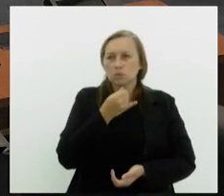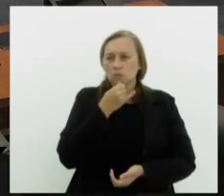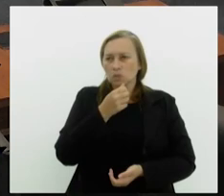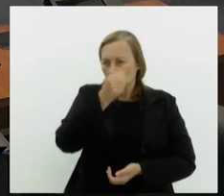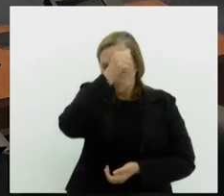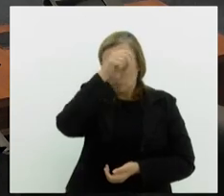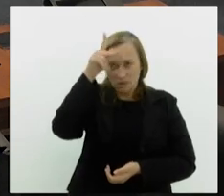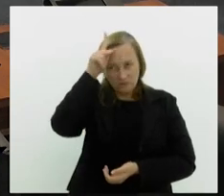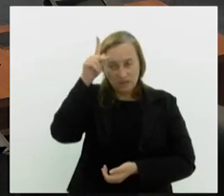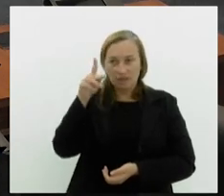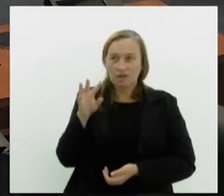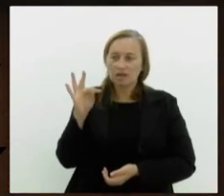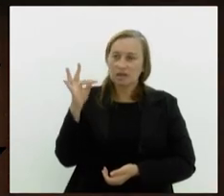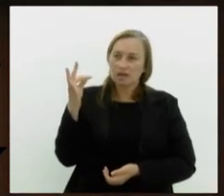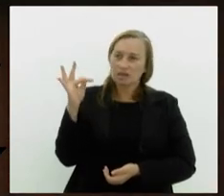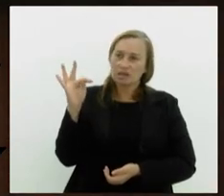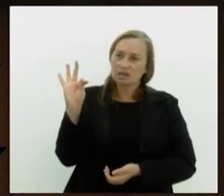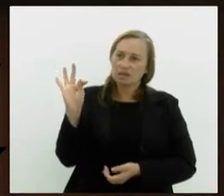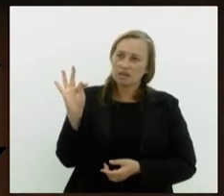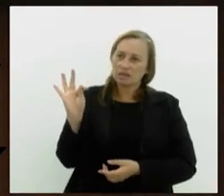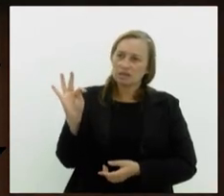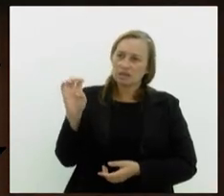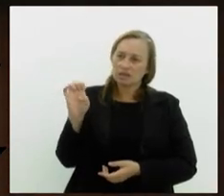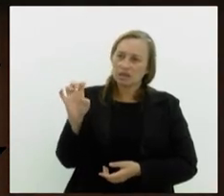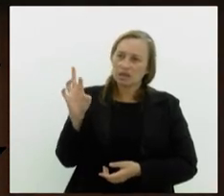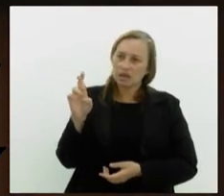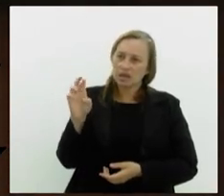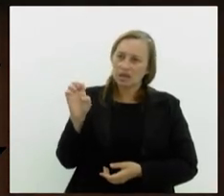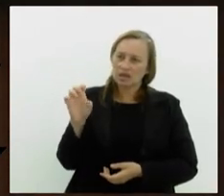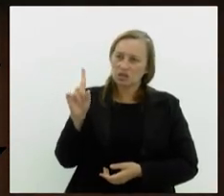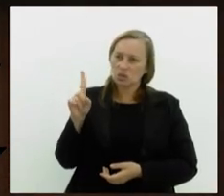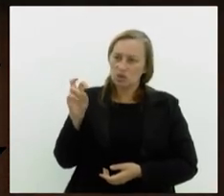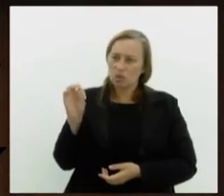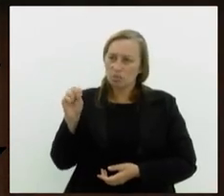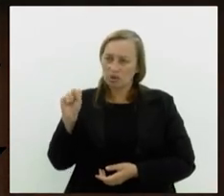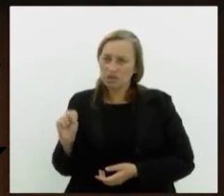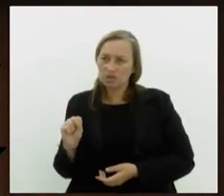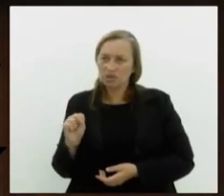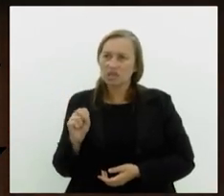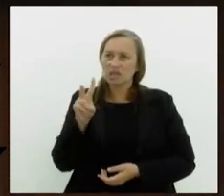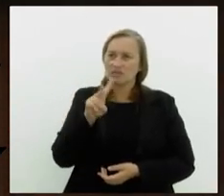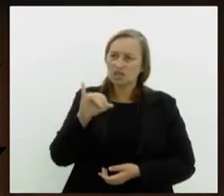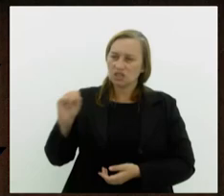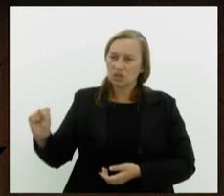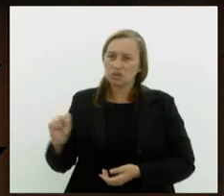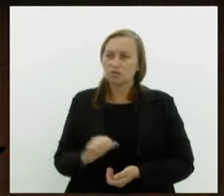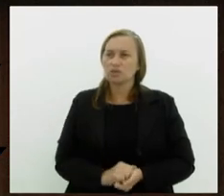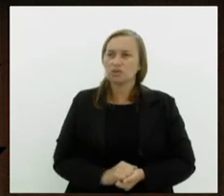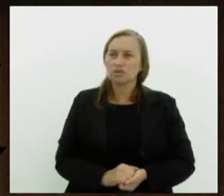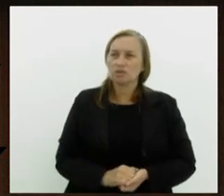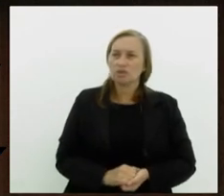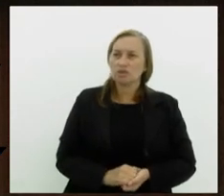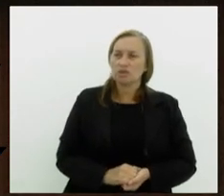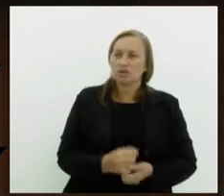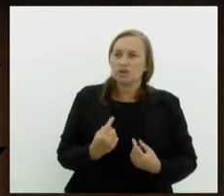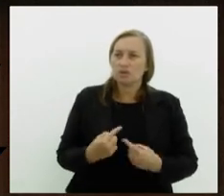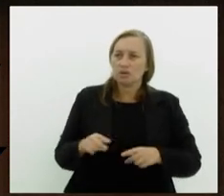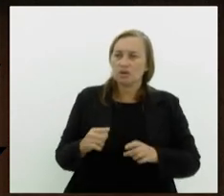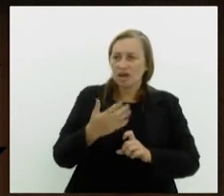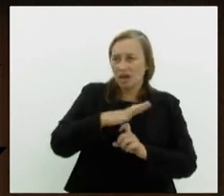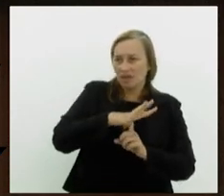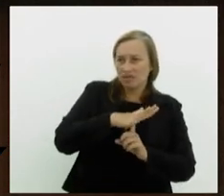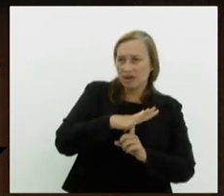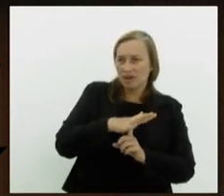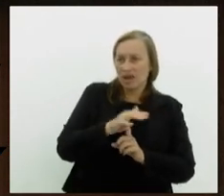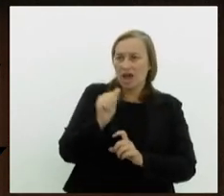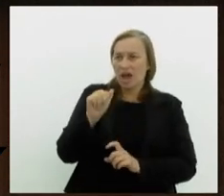de Teresópolis, senhor Vinícius Clausen. Ele já vinha há algum tempo ameaçando retirar a Feira Agroecológica